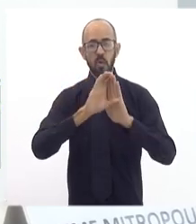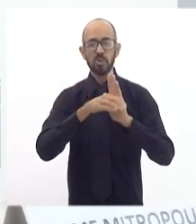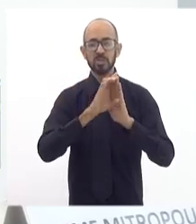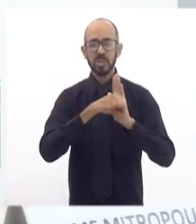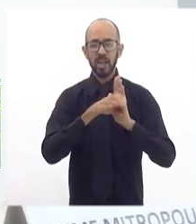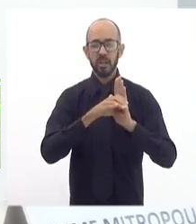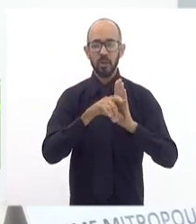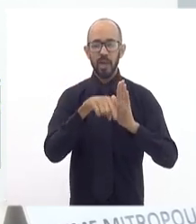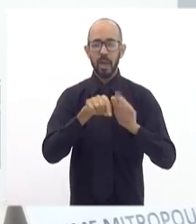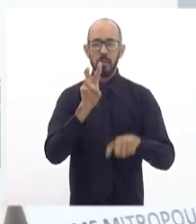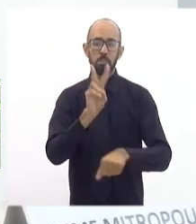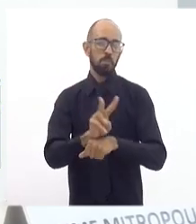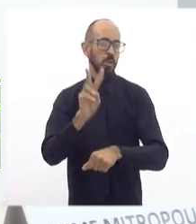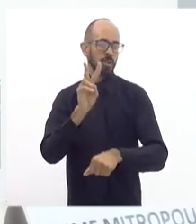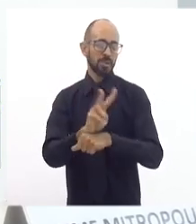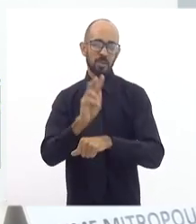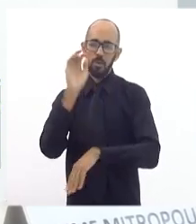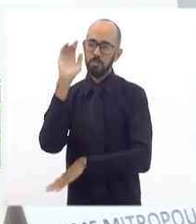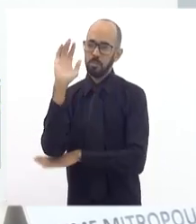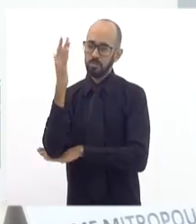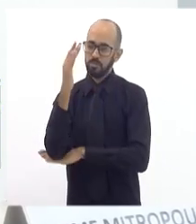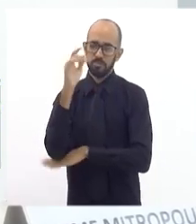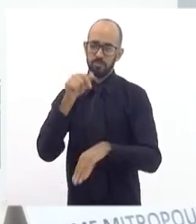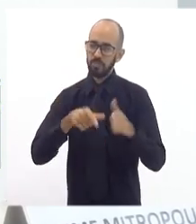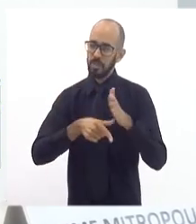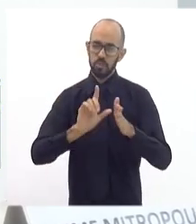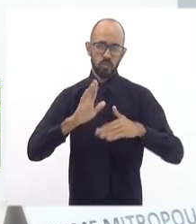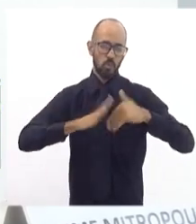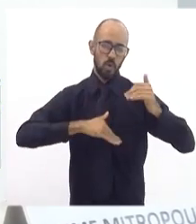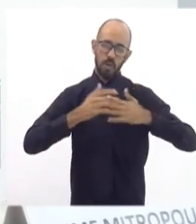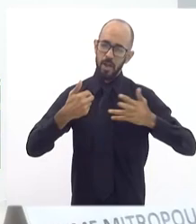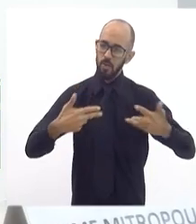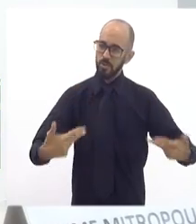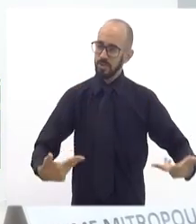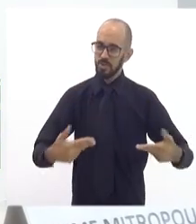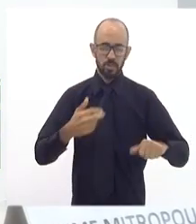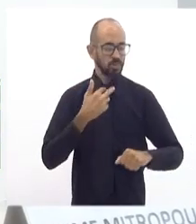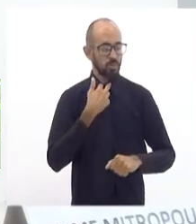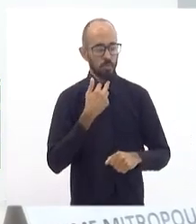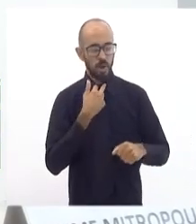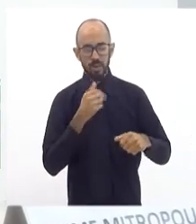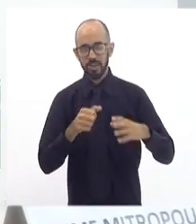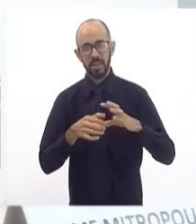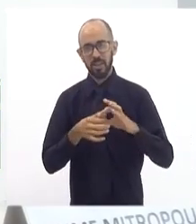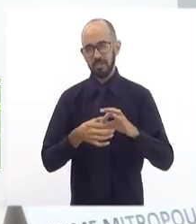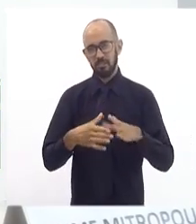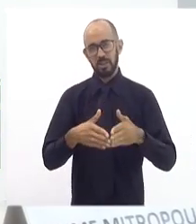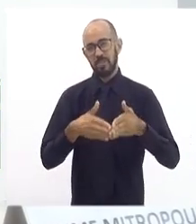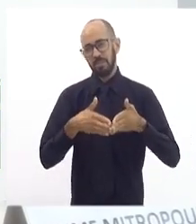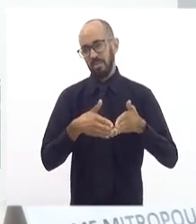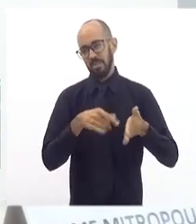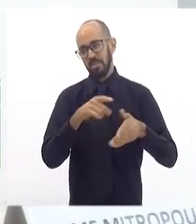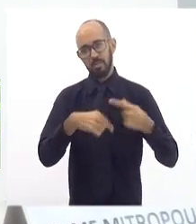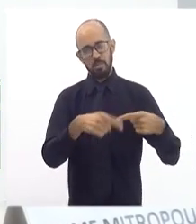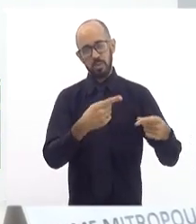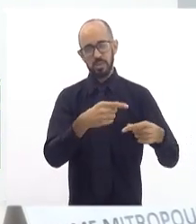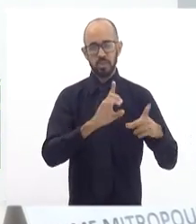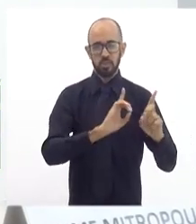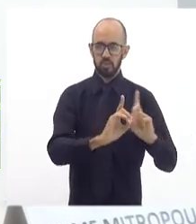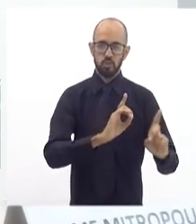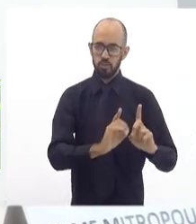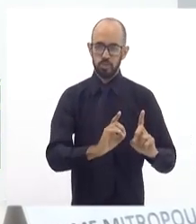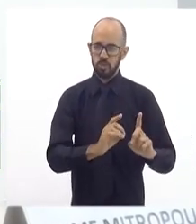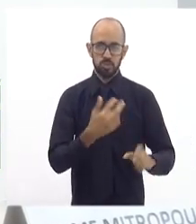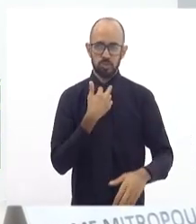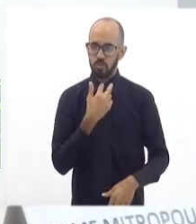da proteção ao meio ambiente antes de mais nada então ele não poderia ter emitido uma licença depois vamos discutir no meio ou no raio Seja lá o